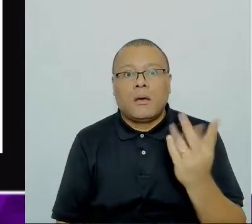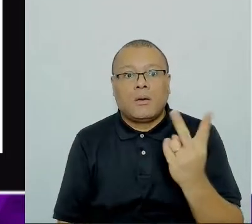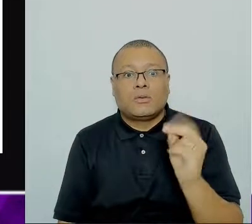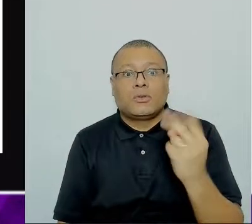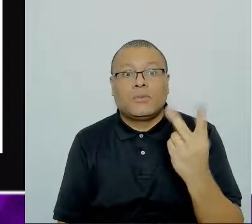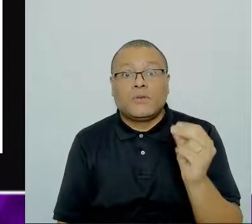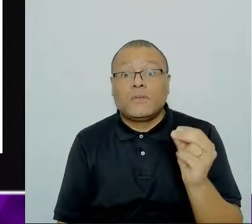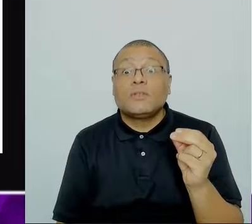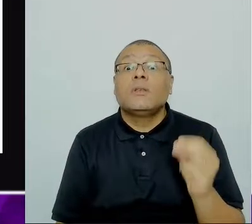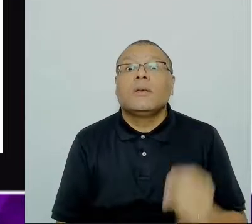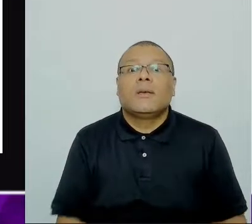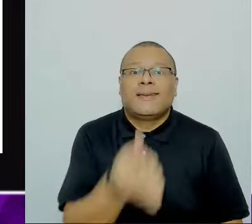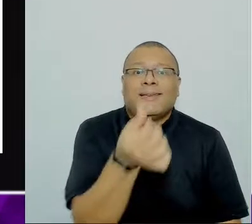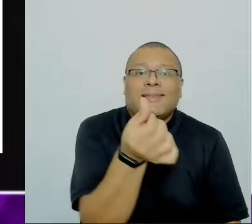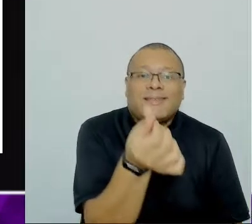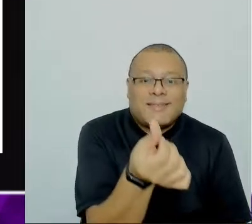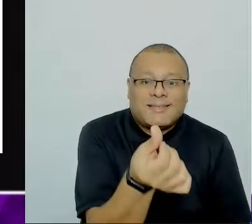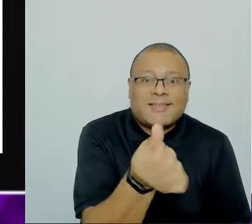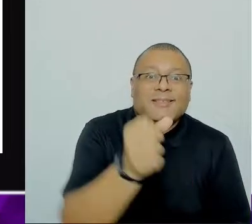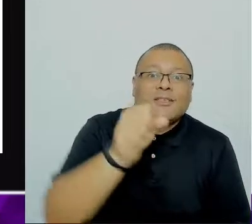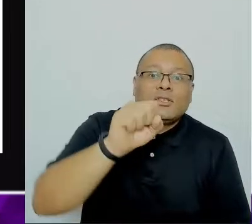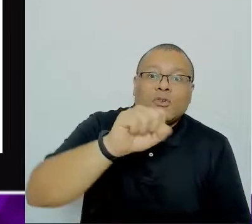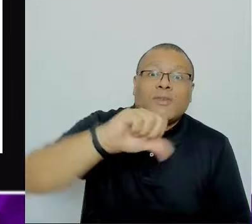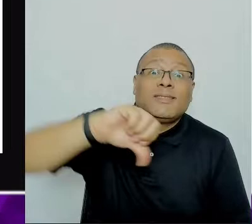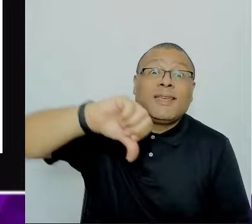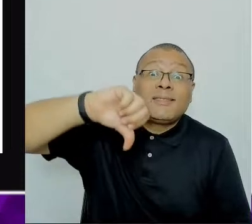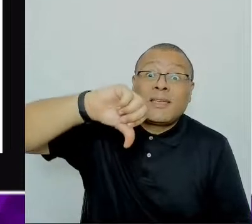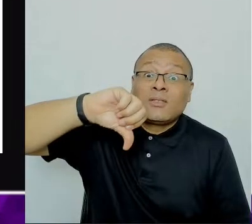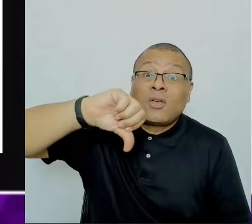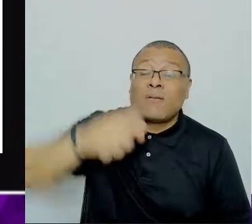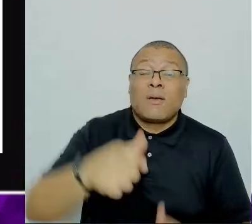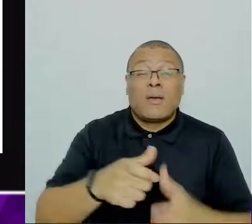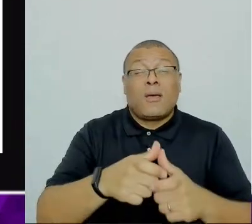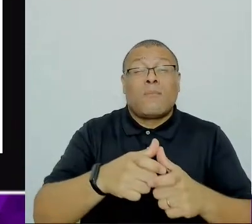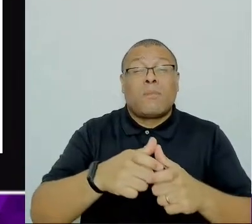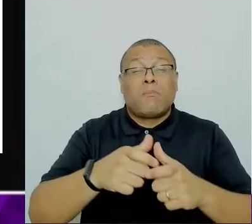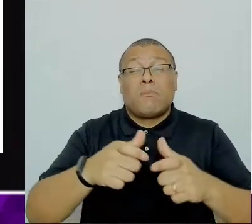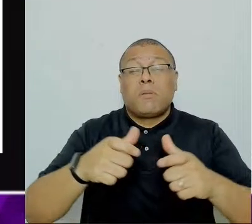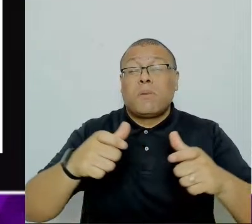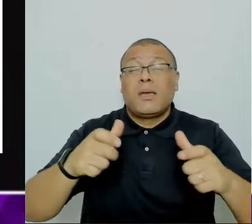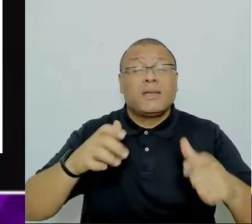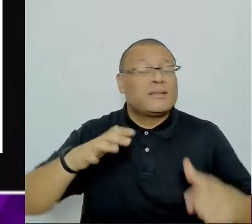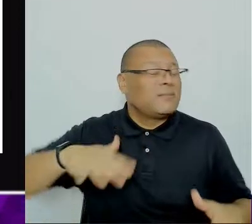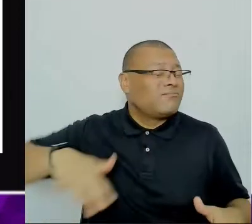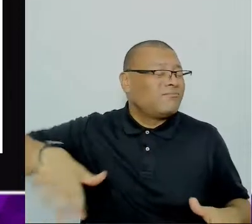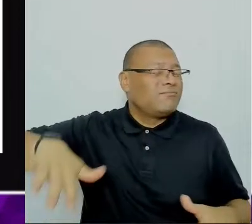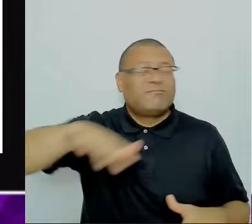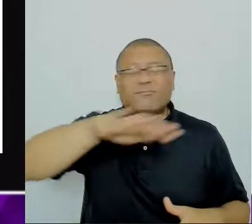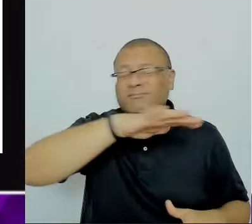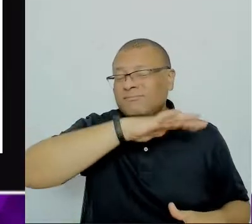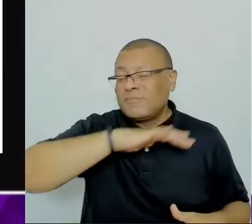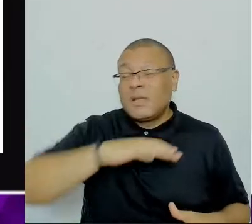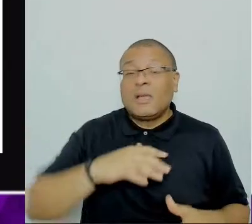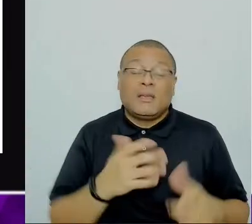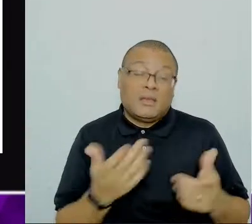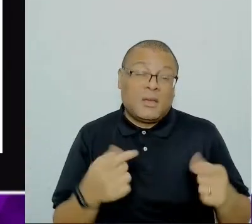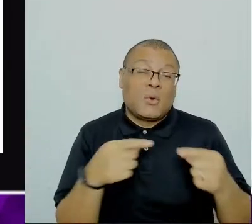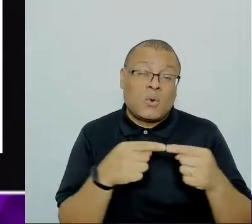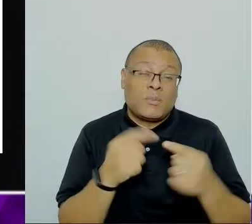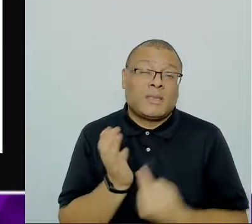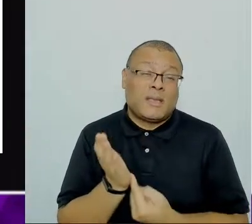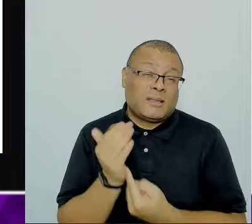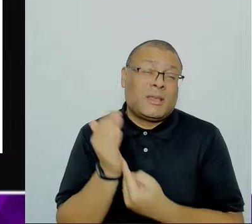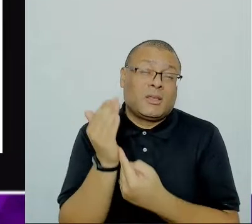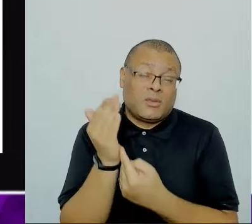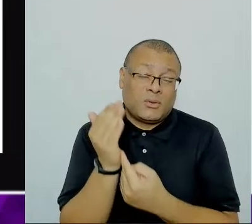falando de 689 fintechs. Olhem a evolução do mercado, isso qualquer mercado, tá? Eu estou falando aqui de fintech, porque a gente vai falar um pouquinho mais de Open